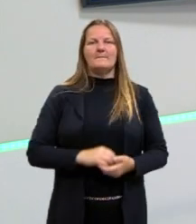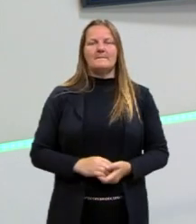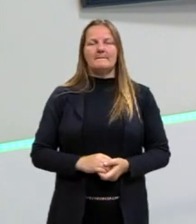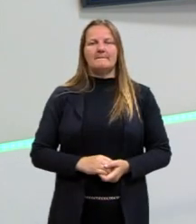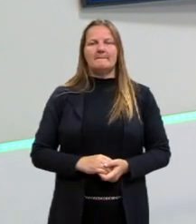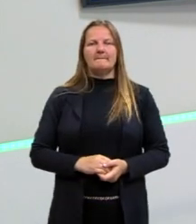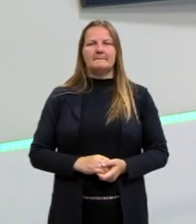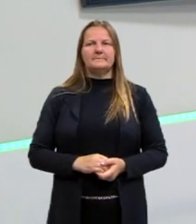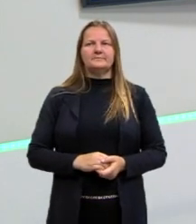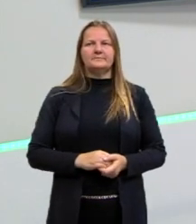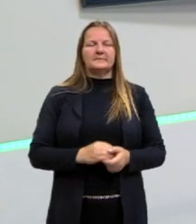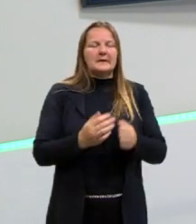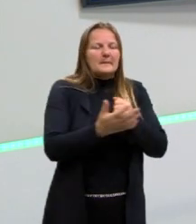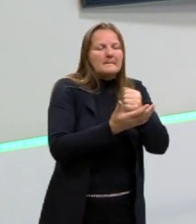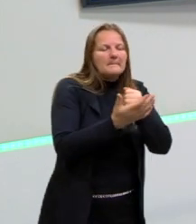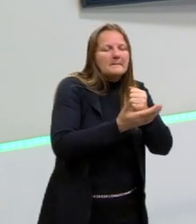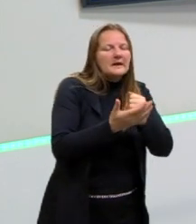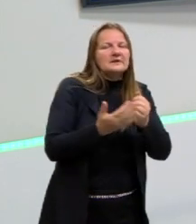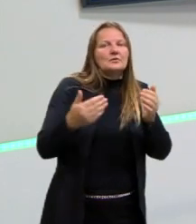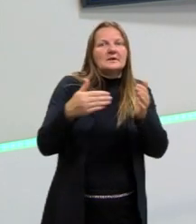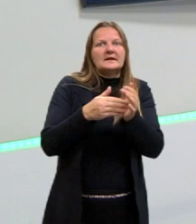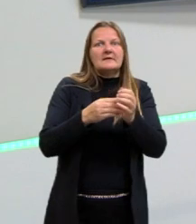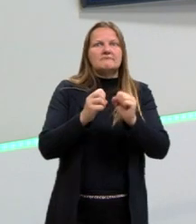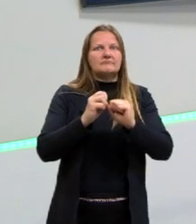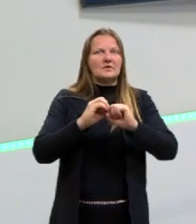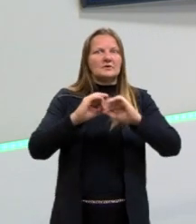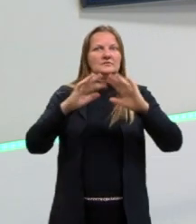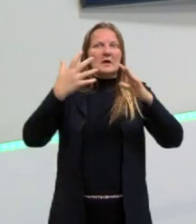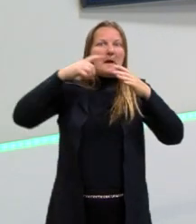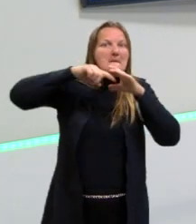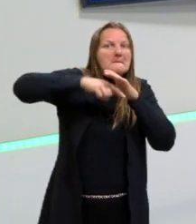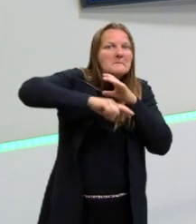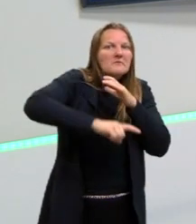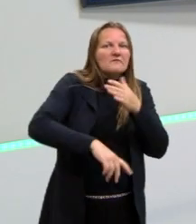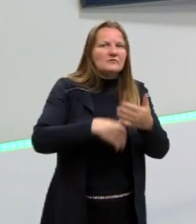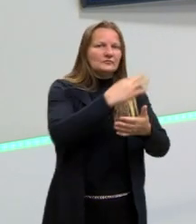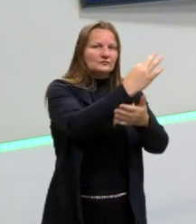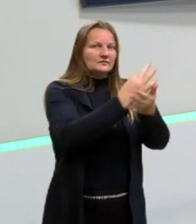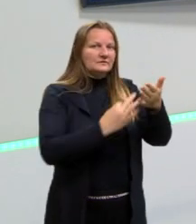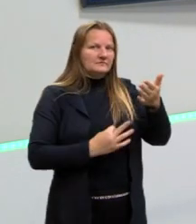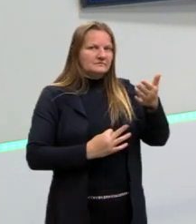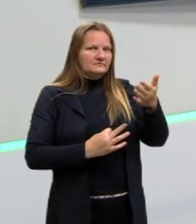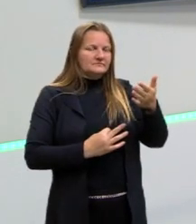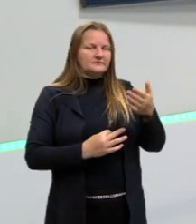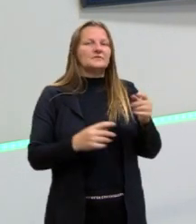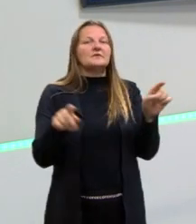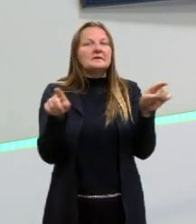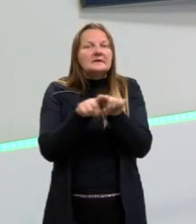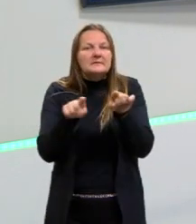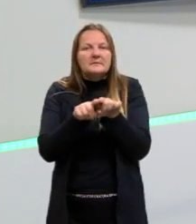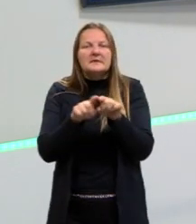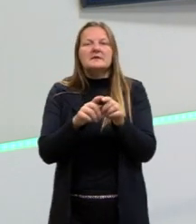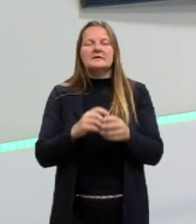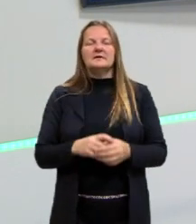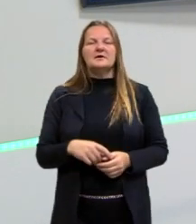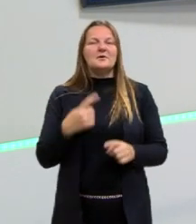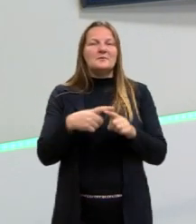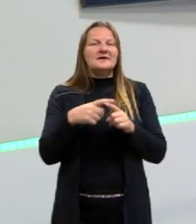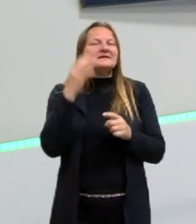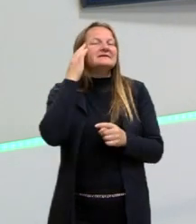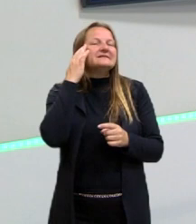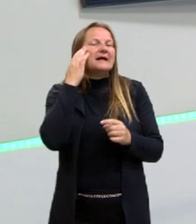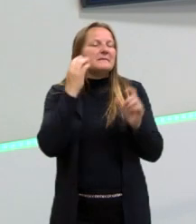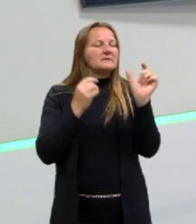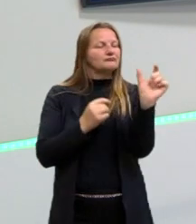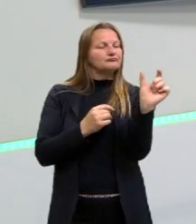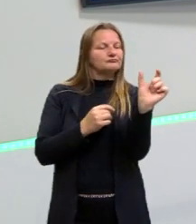daquilo mais básico até as instâncias mais profundas aí no meu texto. Então, não é porque a gente